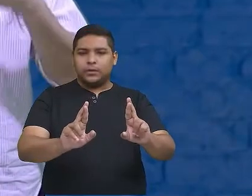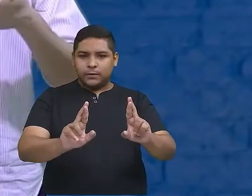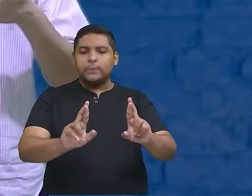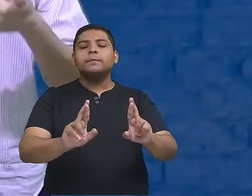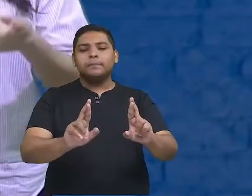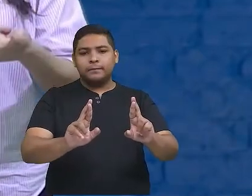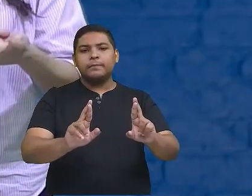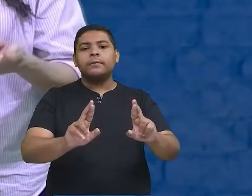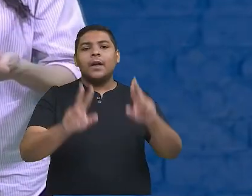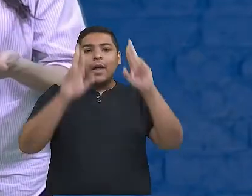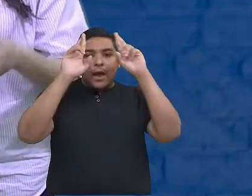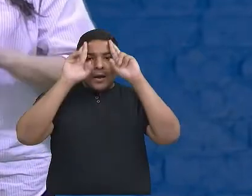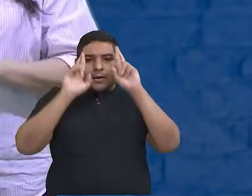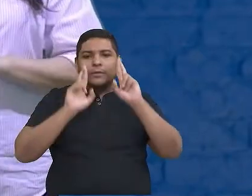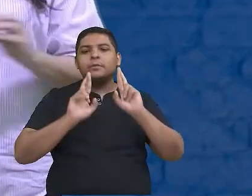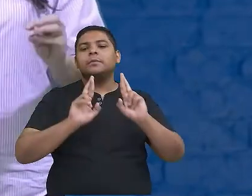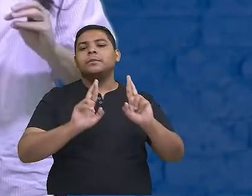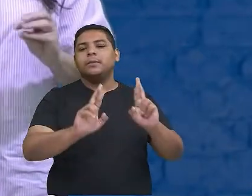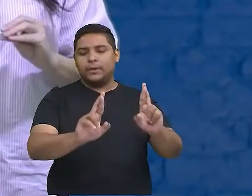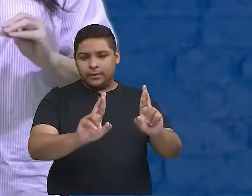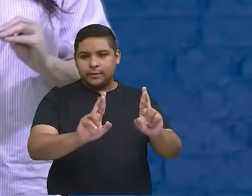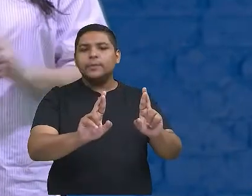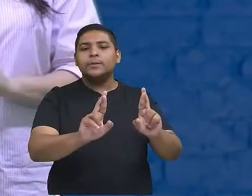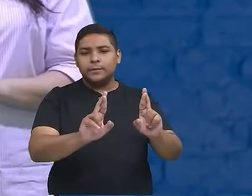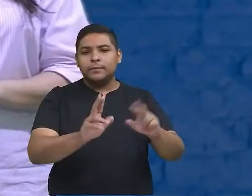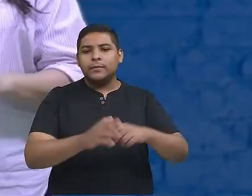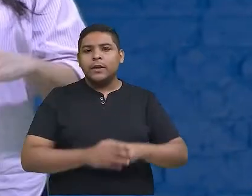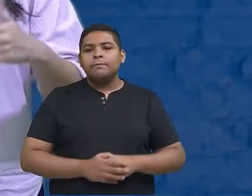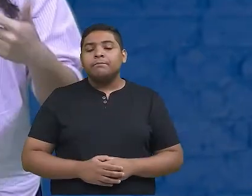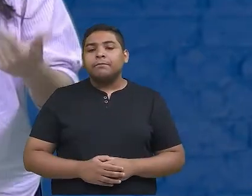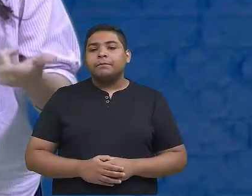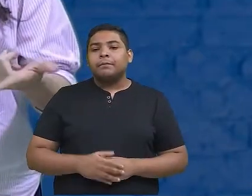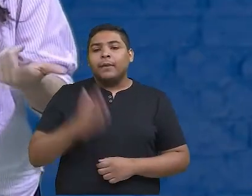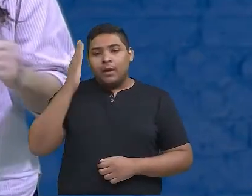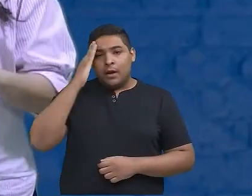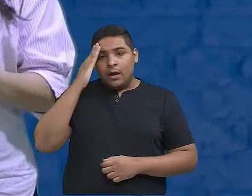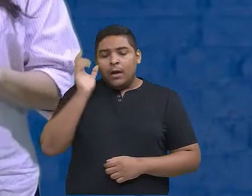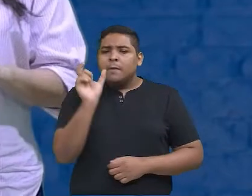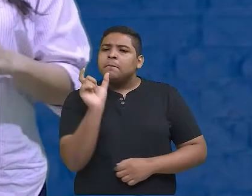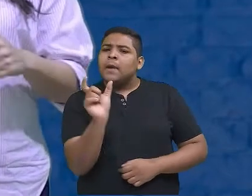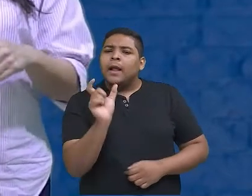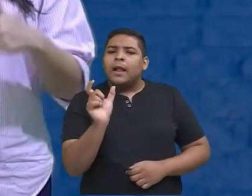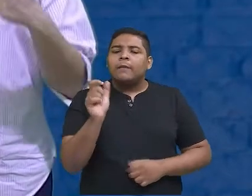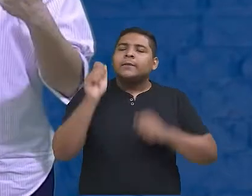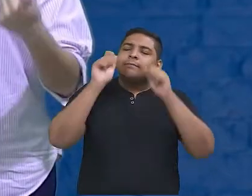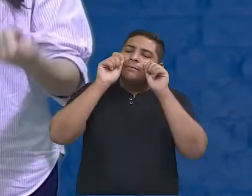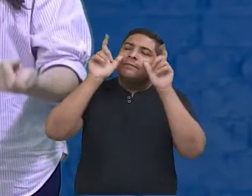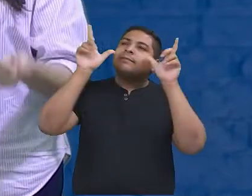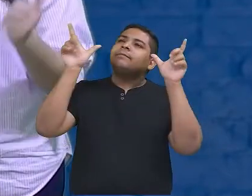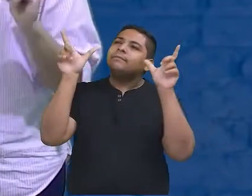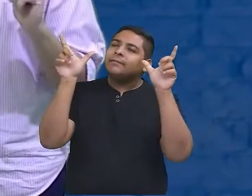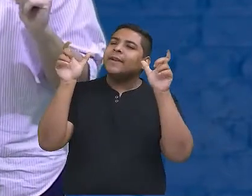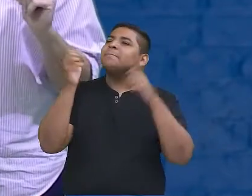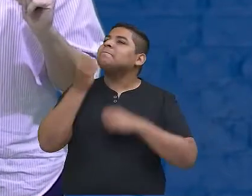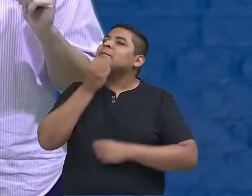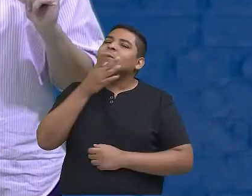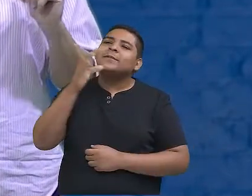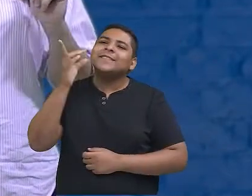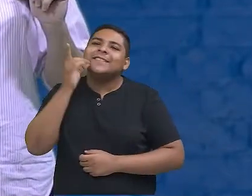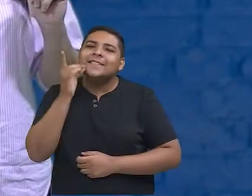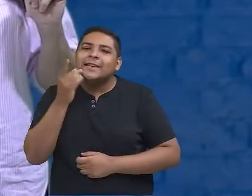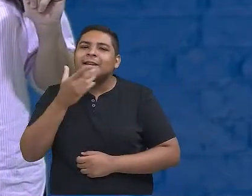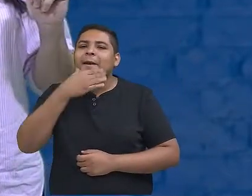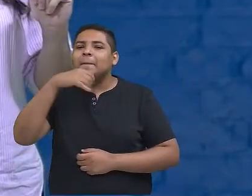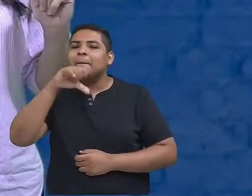é respeitoso. Sabe aquelas palavrinhas quando a gente acorda, né, e diz: bom dia, pai.